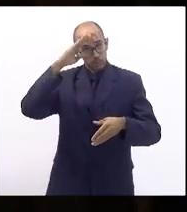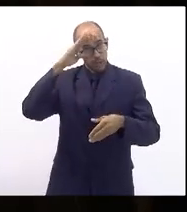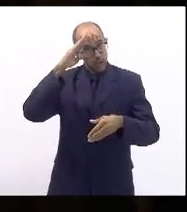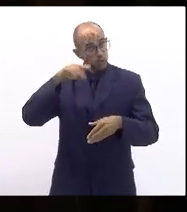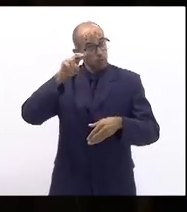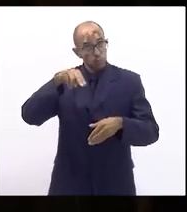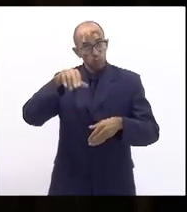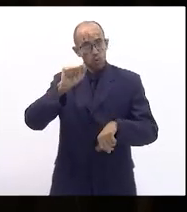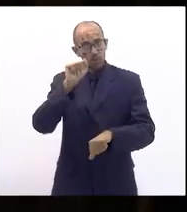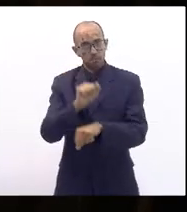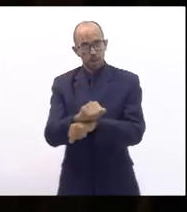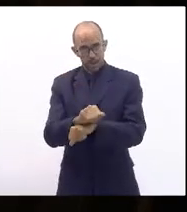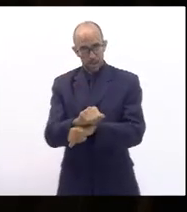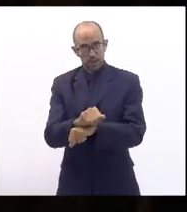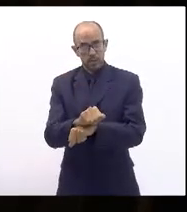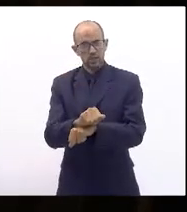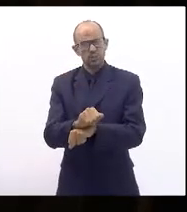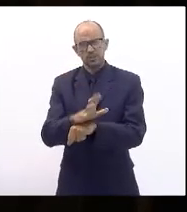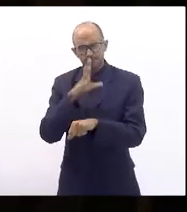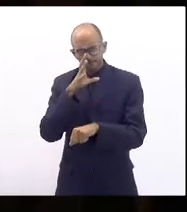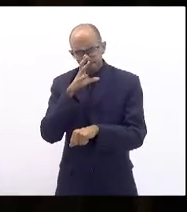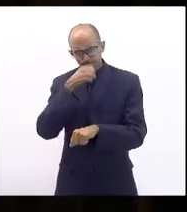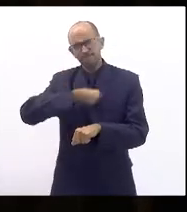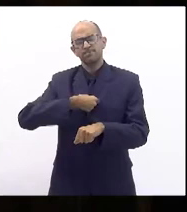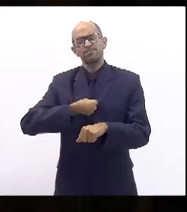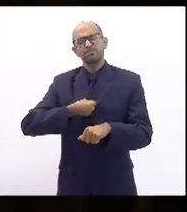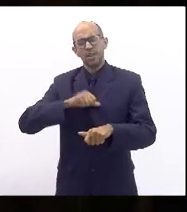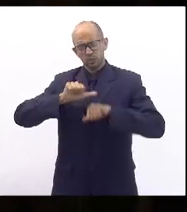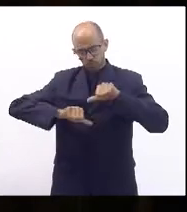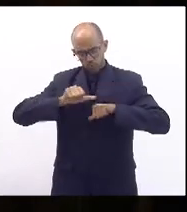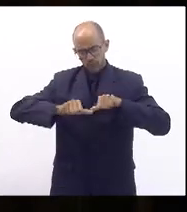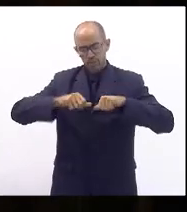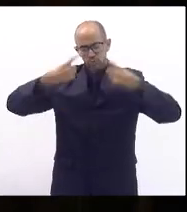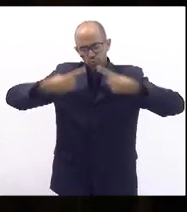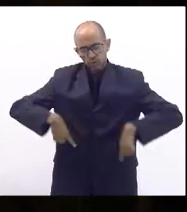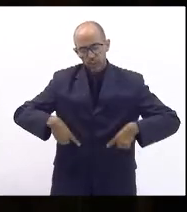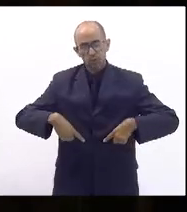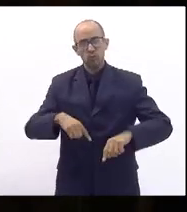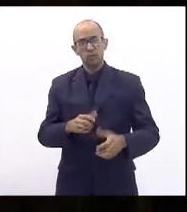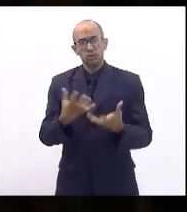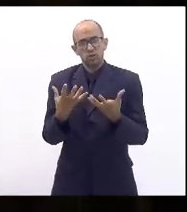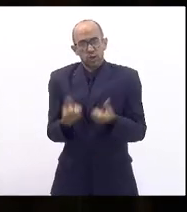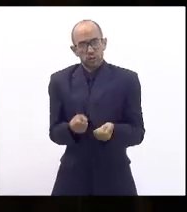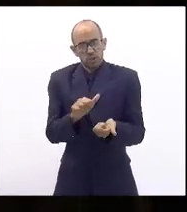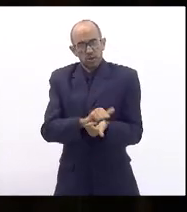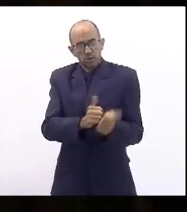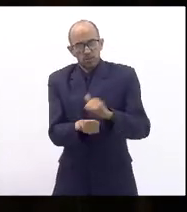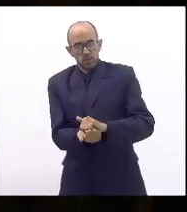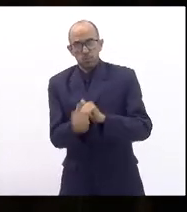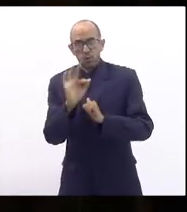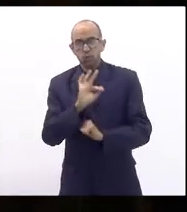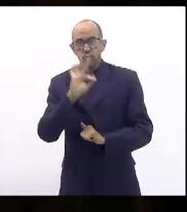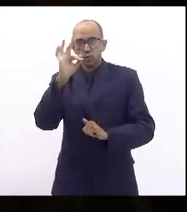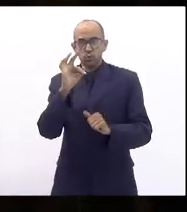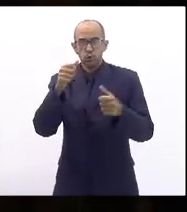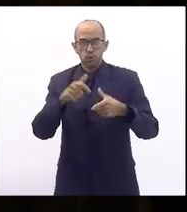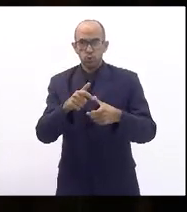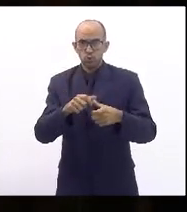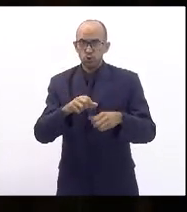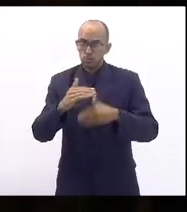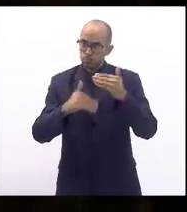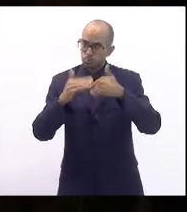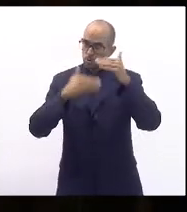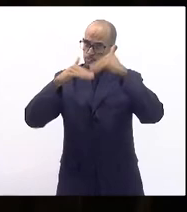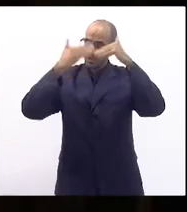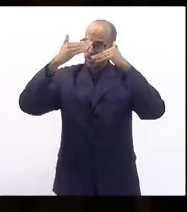denodo as mudanças e os desafios que se faça em vários na construção de futuro de grandeza e de ordem e